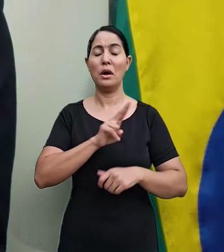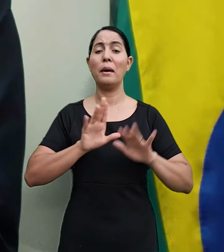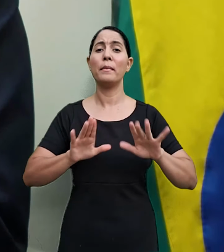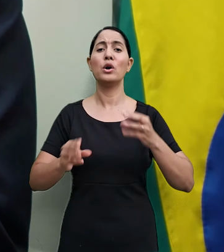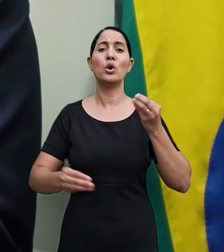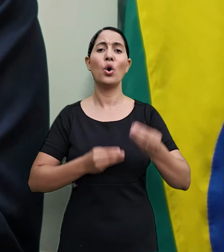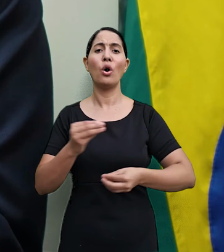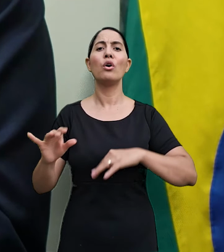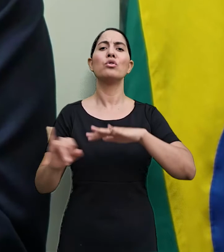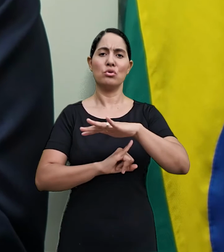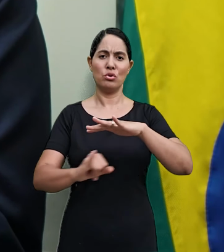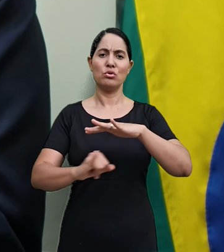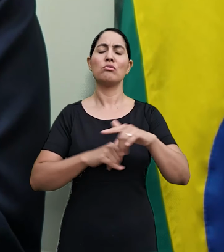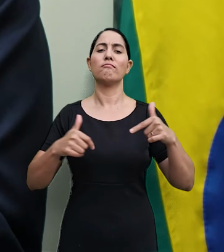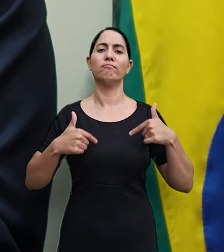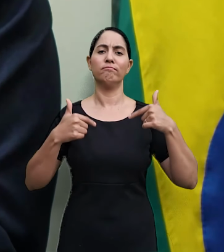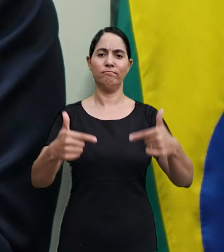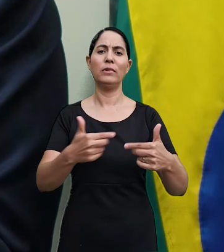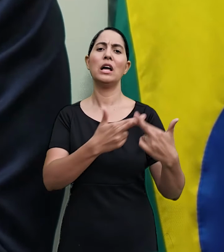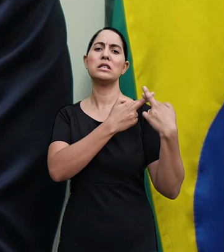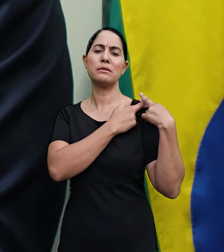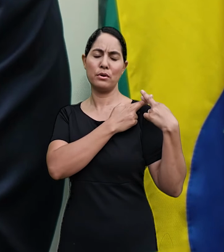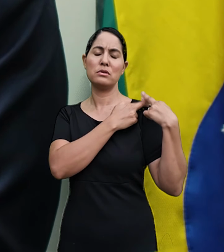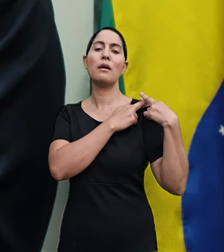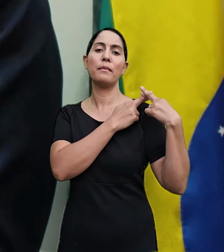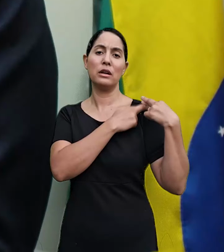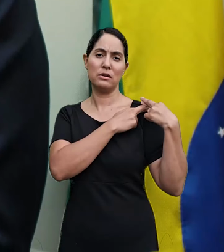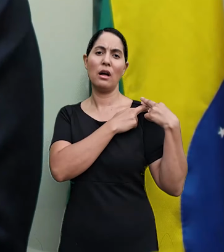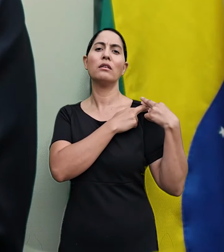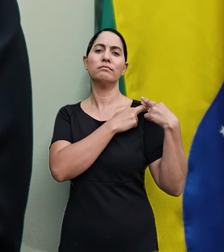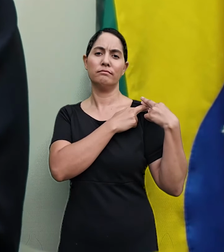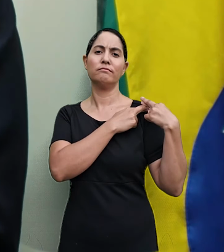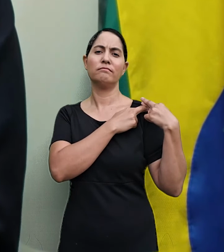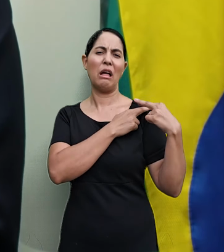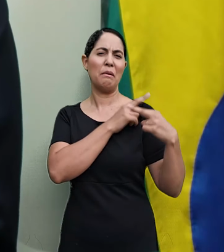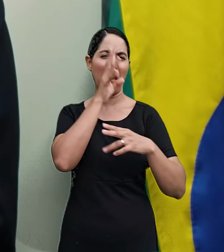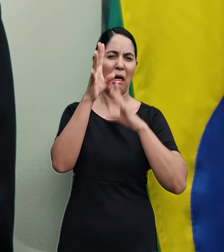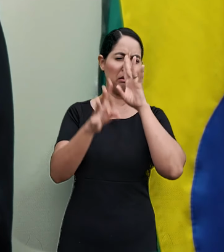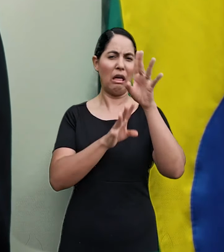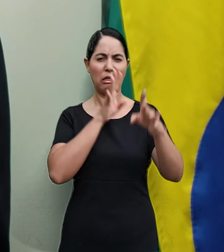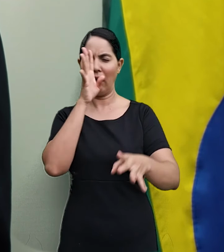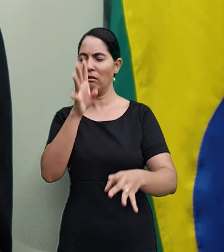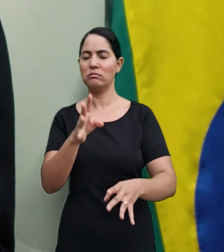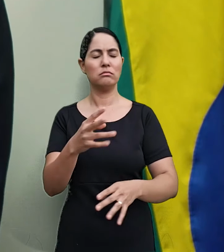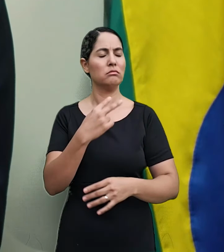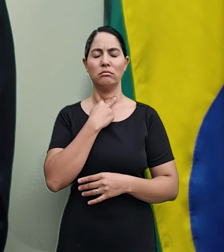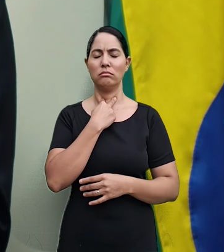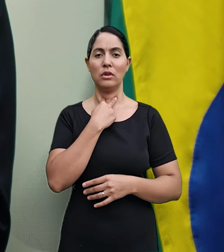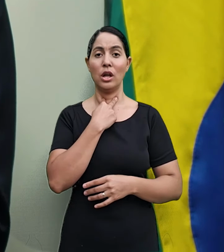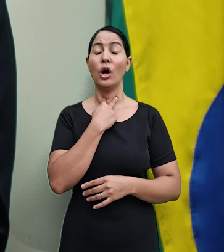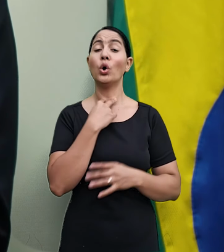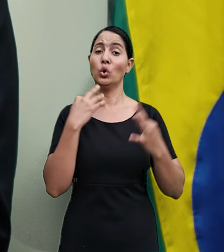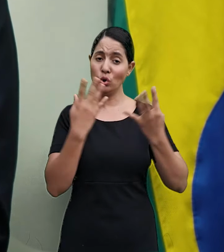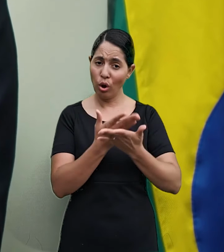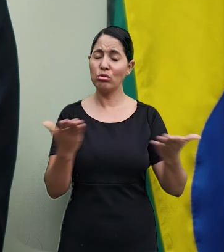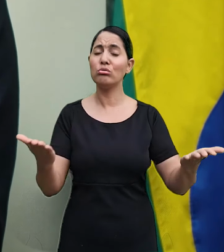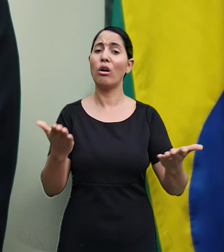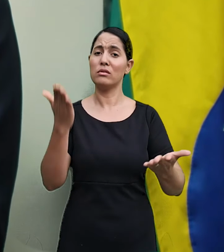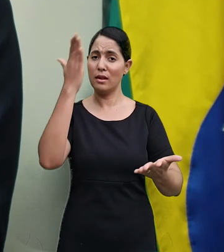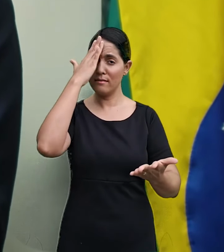ocorrer pela via institucional, com responsabilidade e sem arroubos. E é de